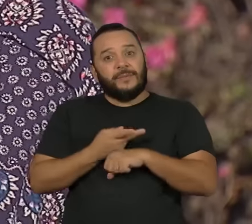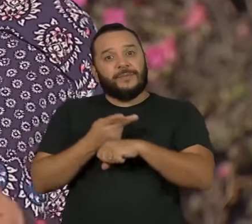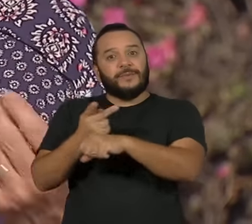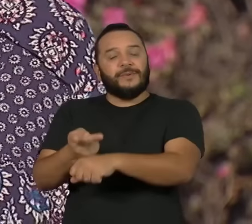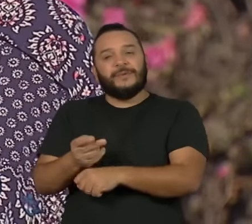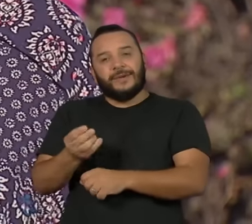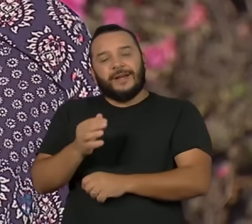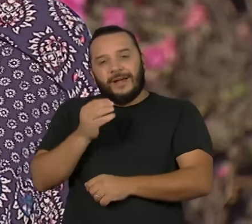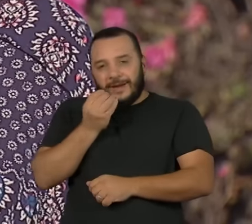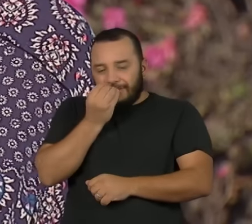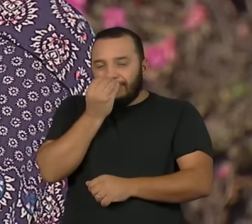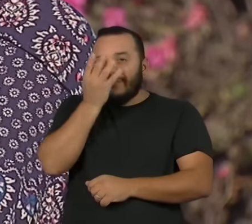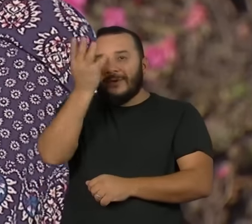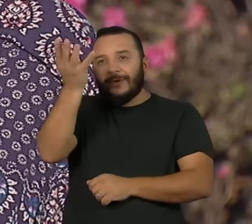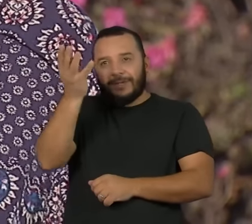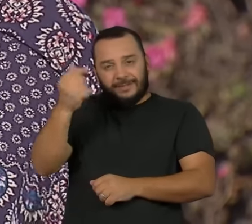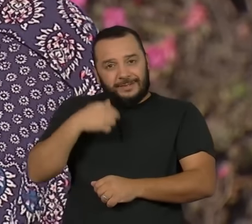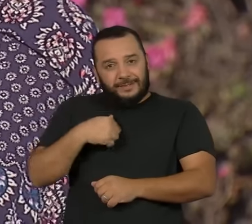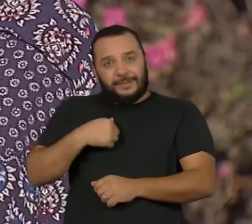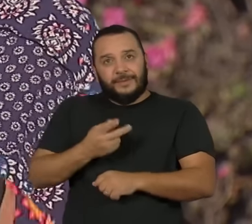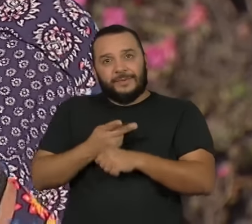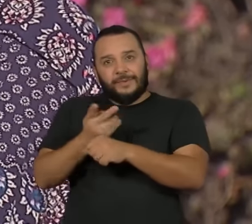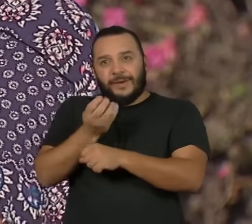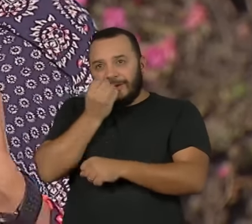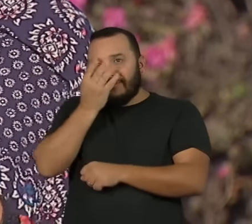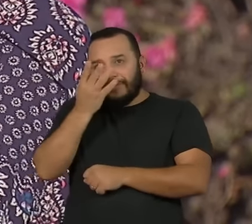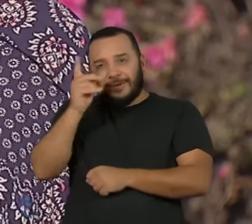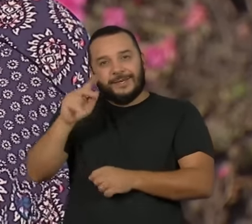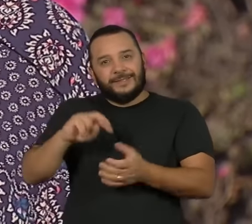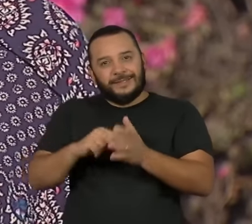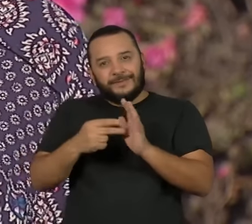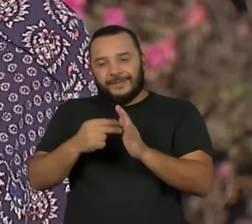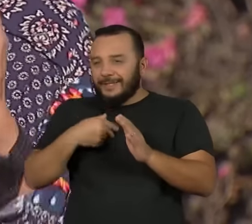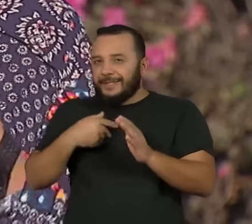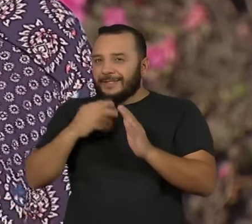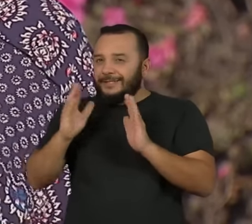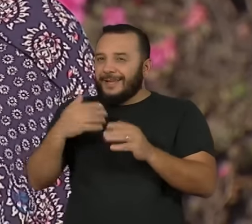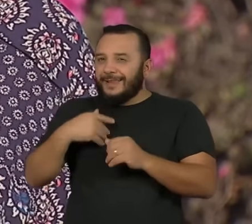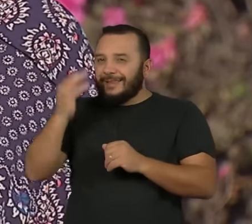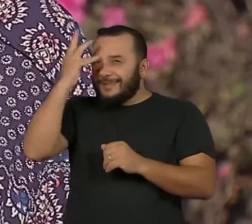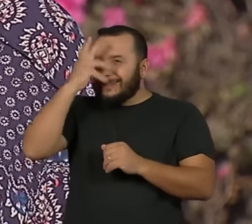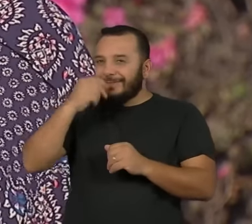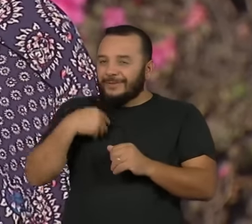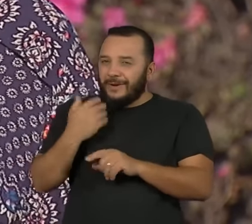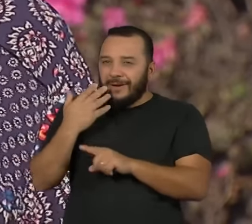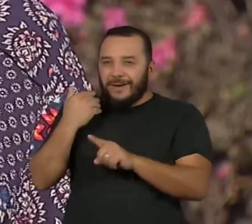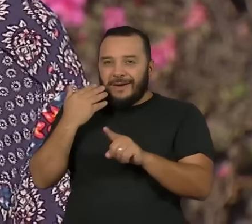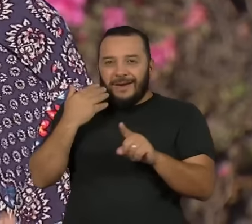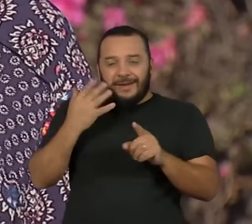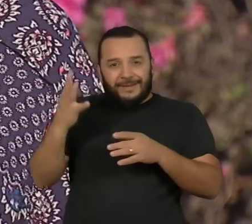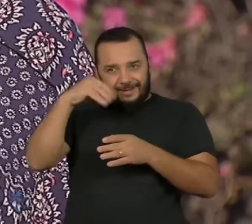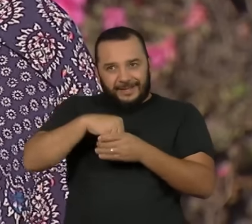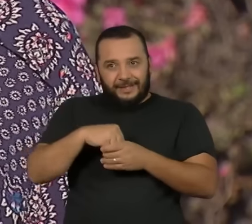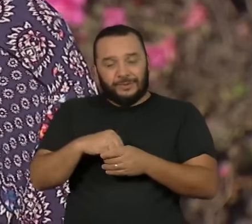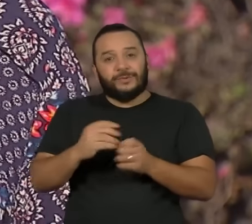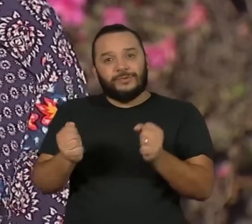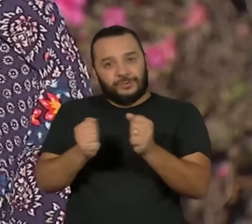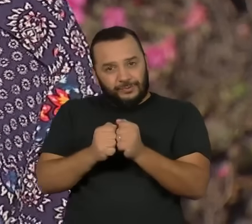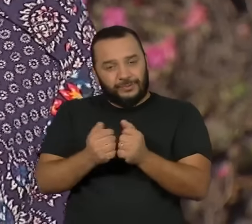e sair para procurar flores é colocar coisa linda dentro de você, é florescer junto, né? E assim, e numa